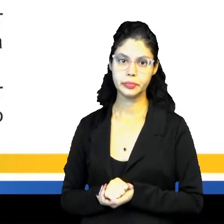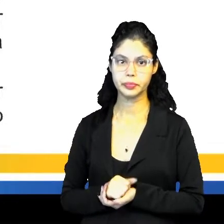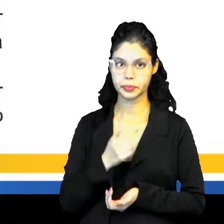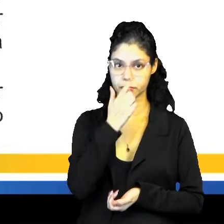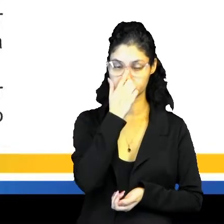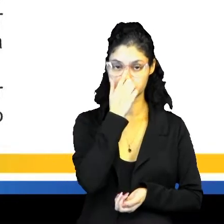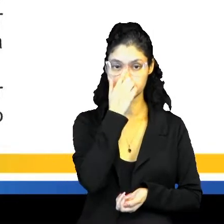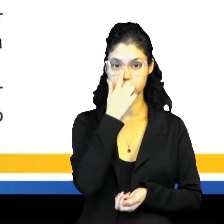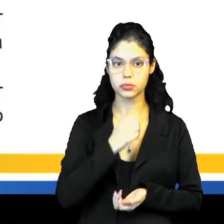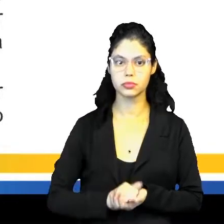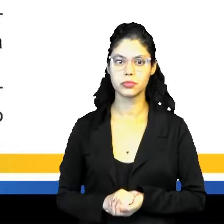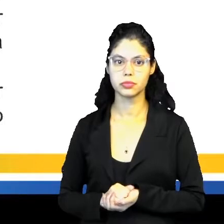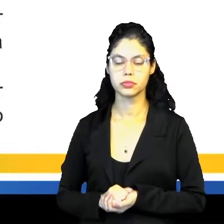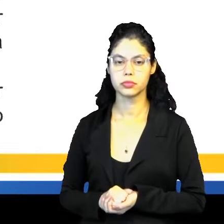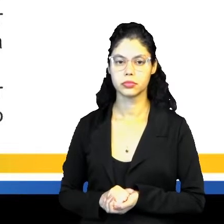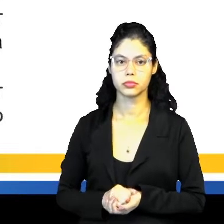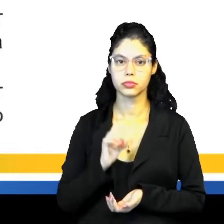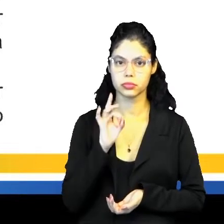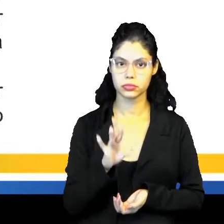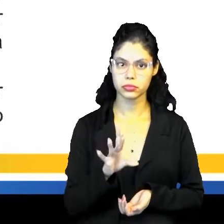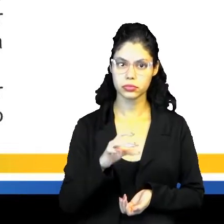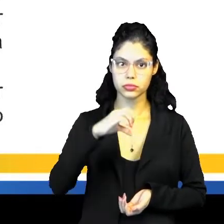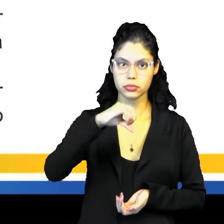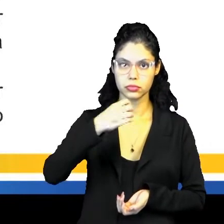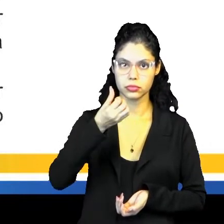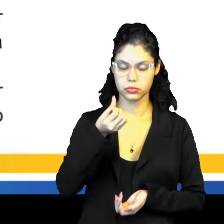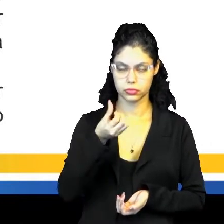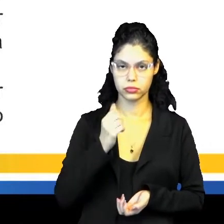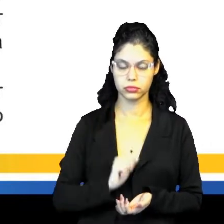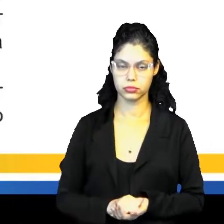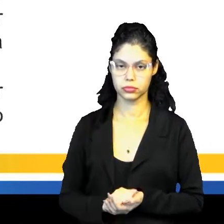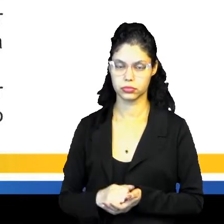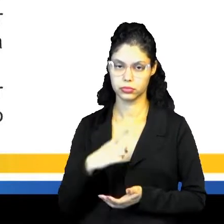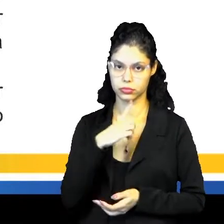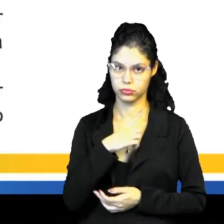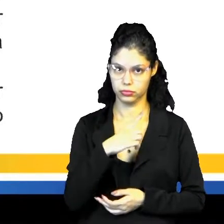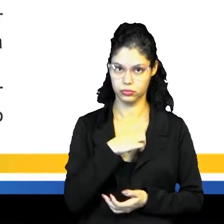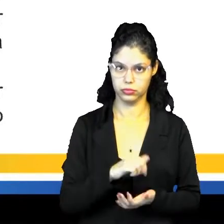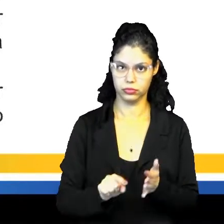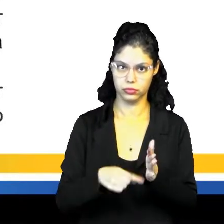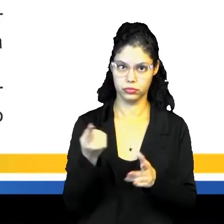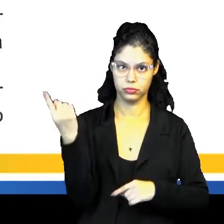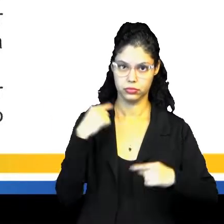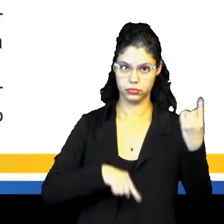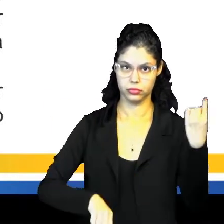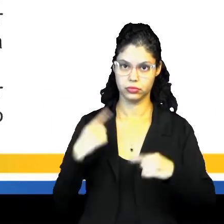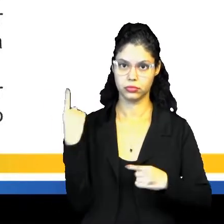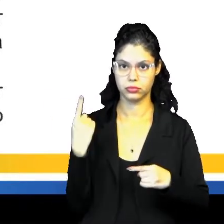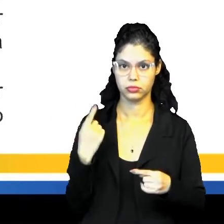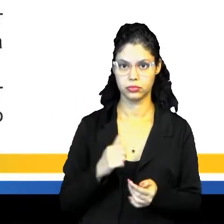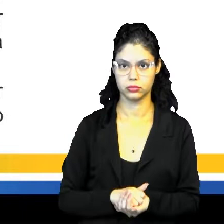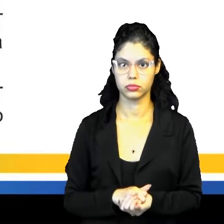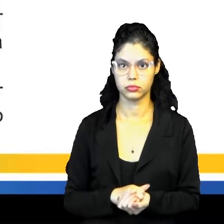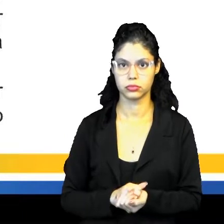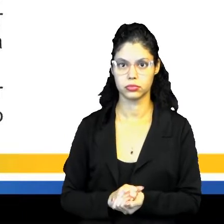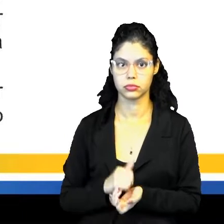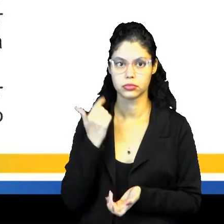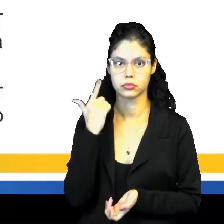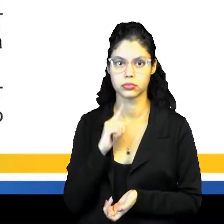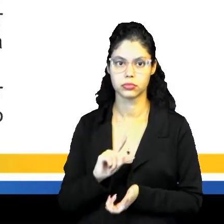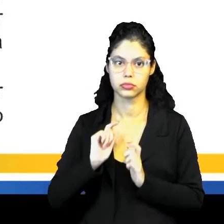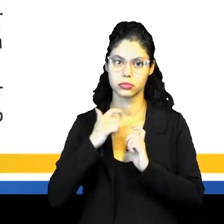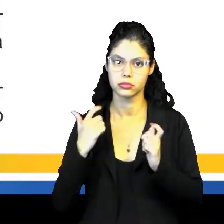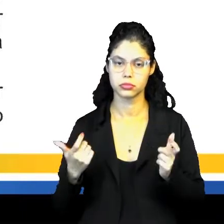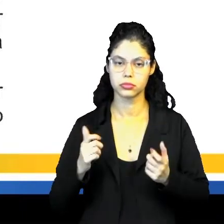Pies Descalços. Ou seja, foi somente em 96, né, que ela teve o primeiro sucesso, né, que alcançou um grande